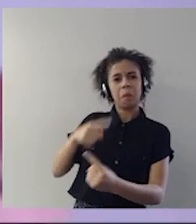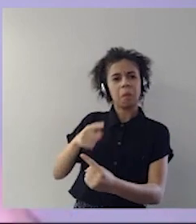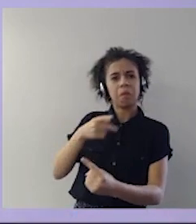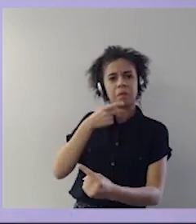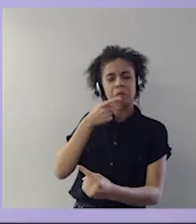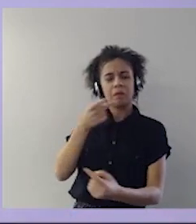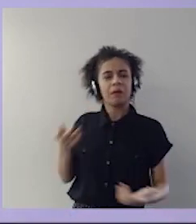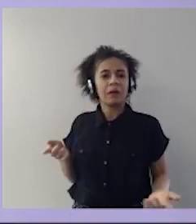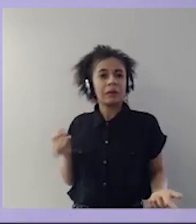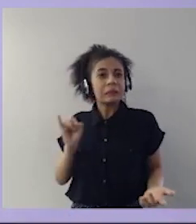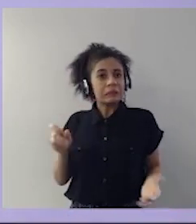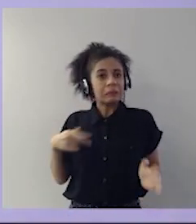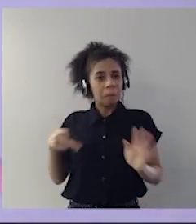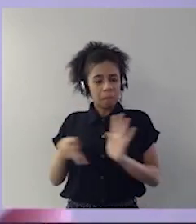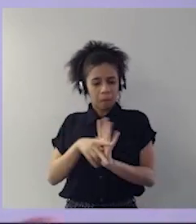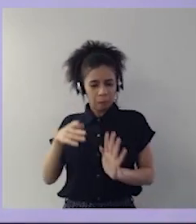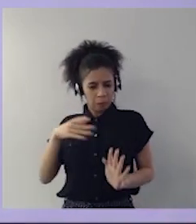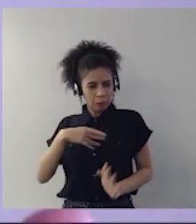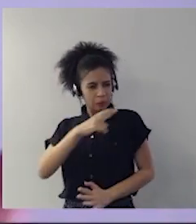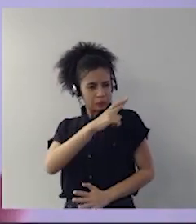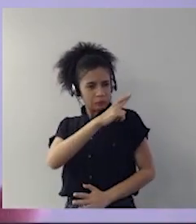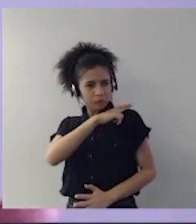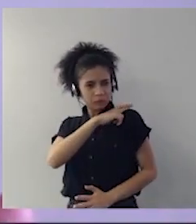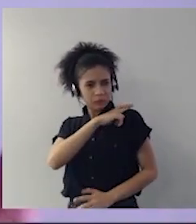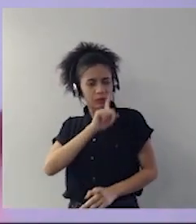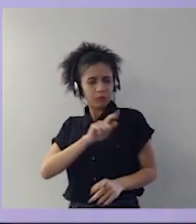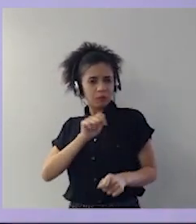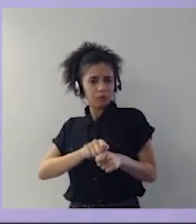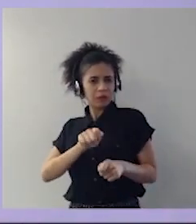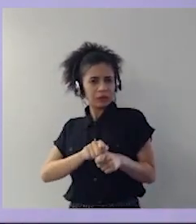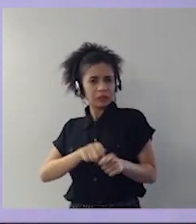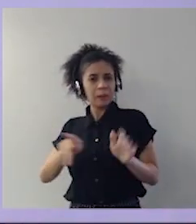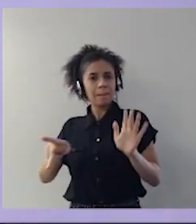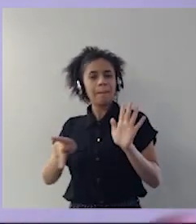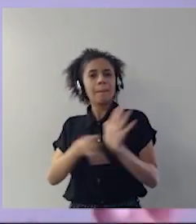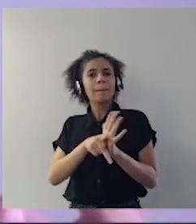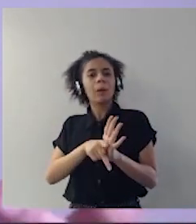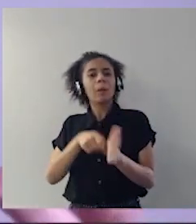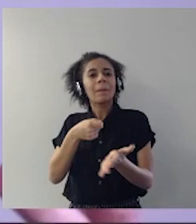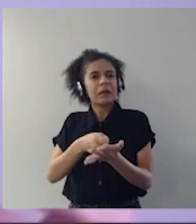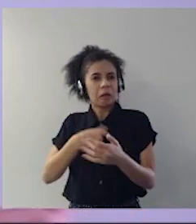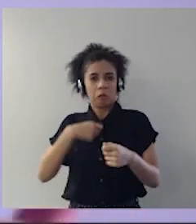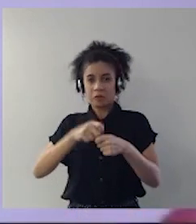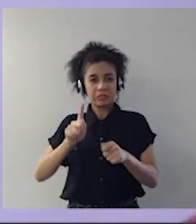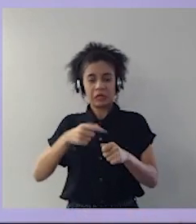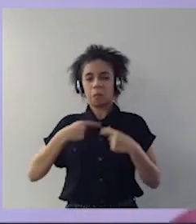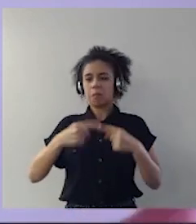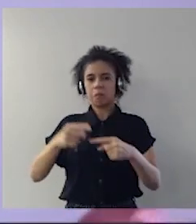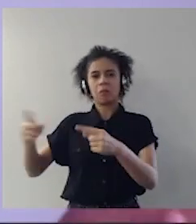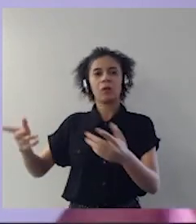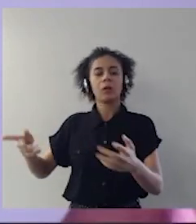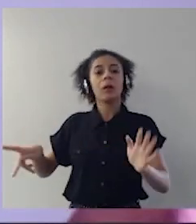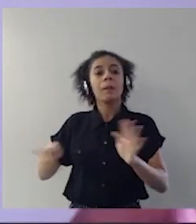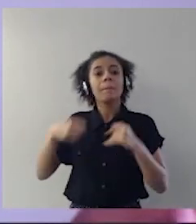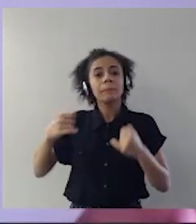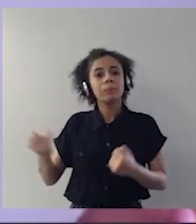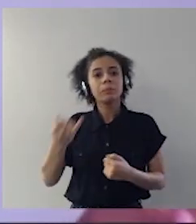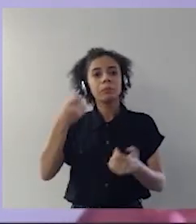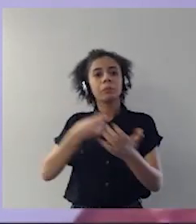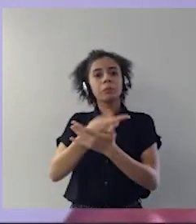se porventura ele, gestor, não cumprir o procedimento constante da própria recomendação para a compra de produtos de saúde.